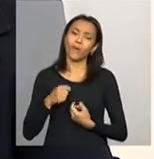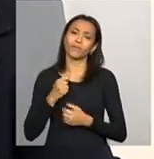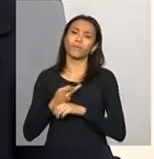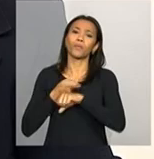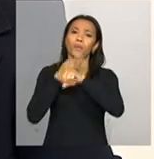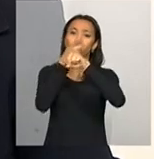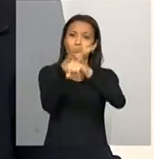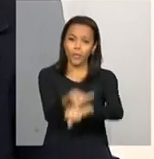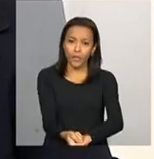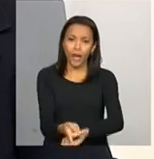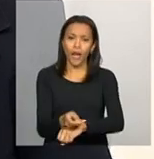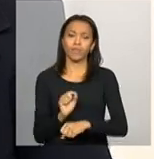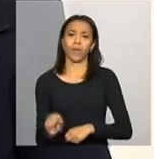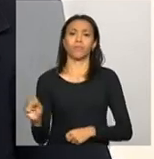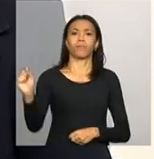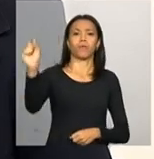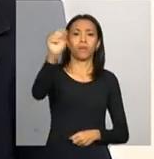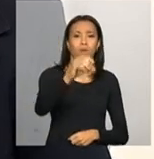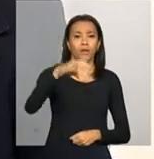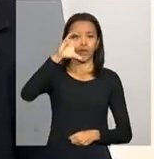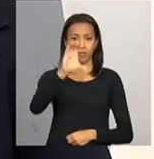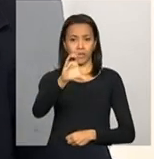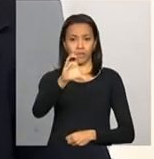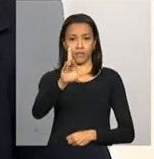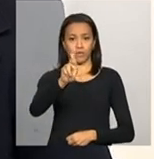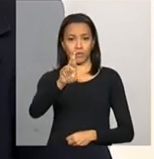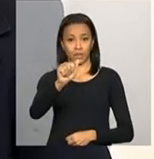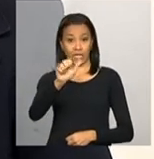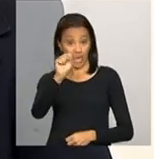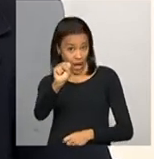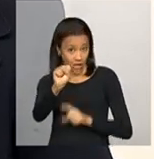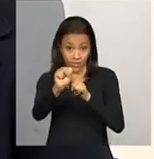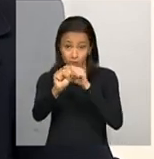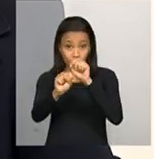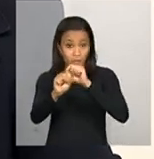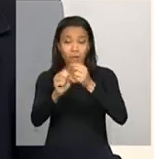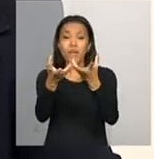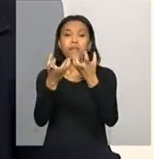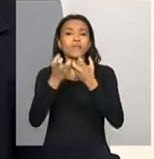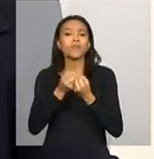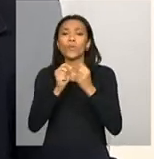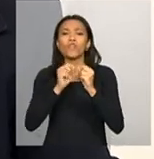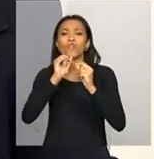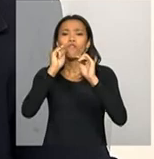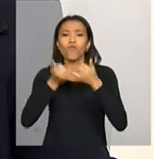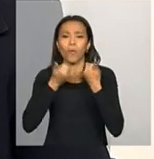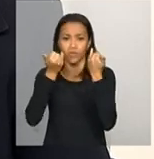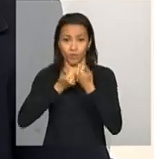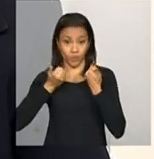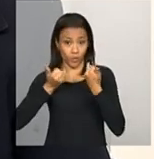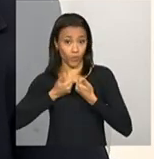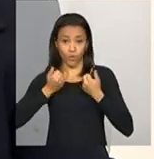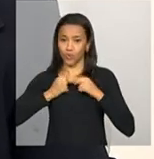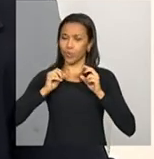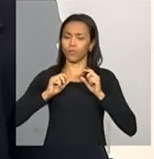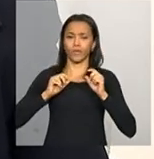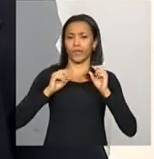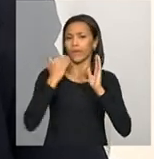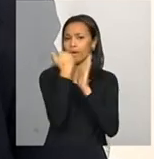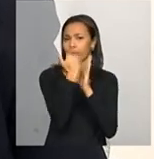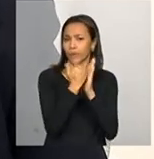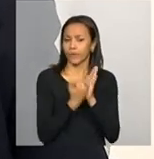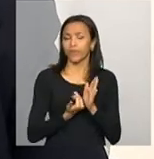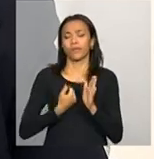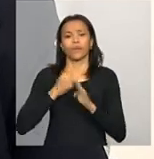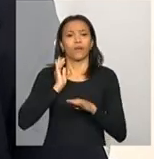de Referência da Assistência Social, os CRAS, para receberem todas as informações a respeito dos benefícios e